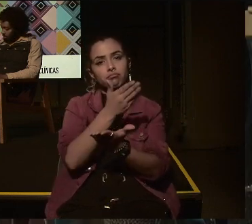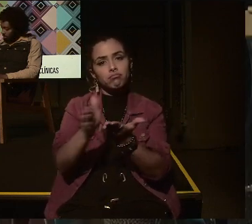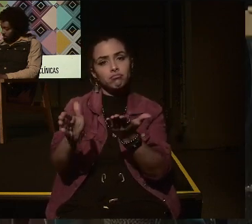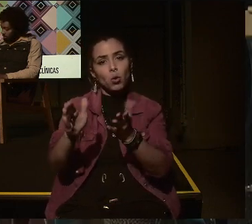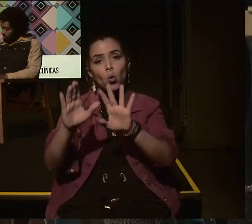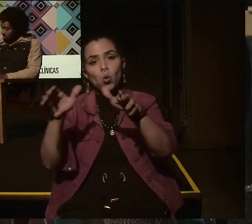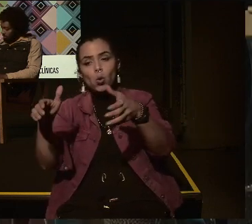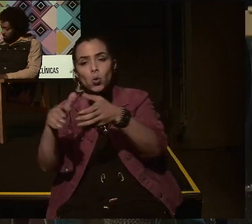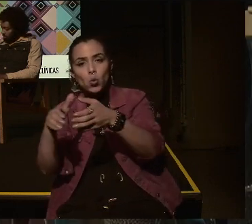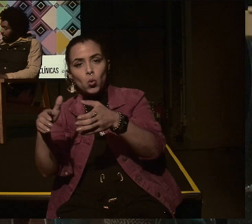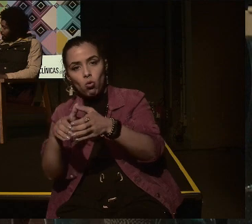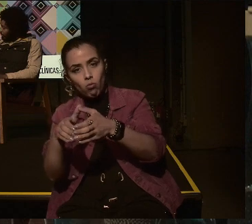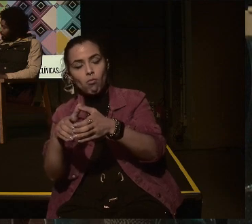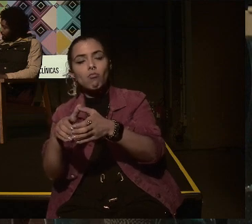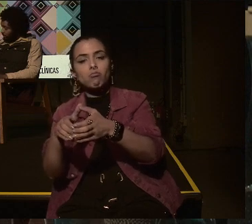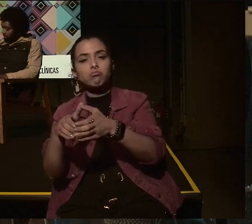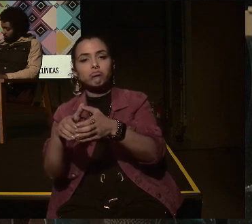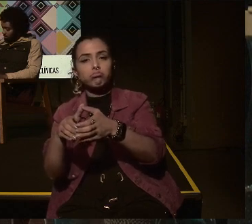horário